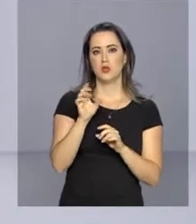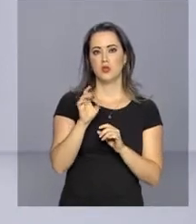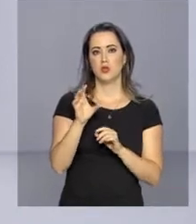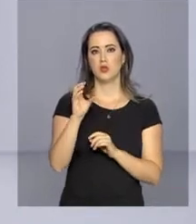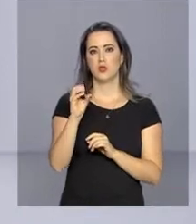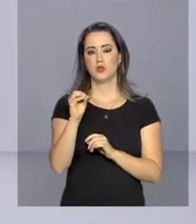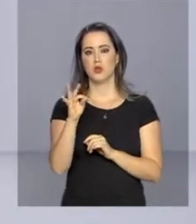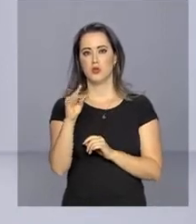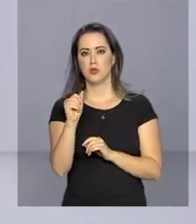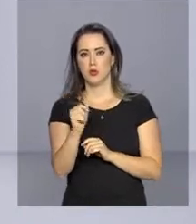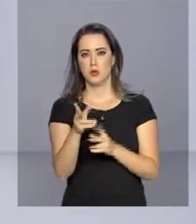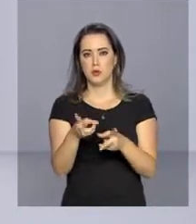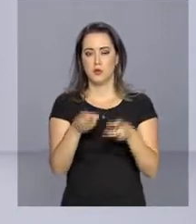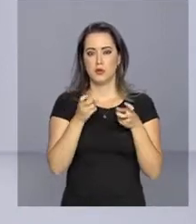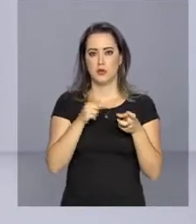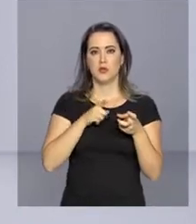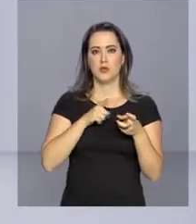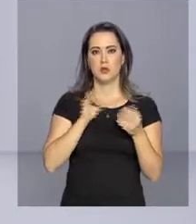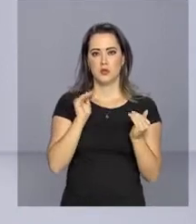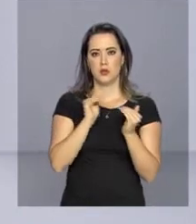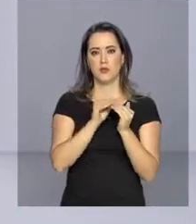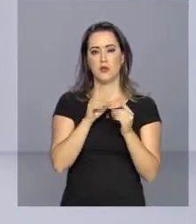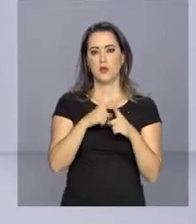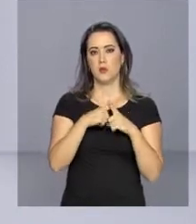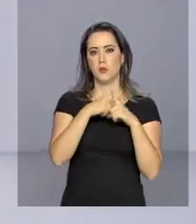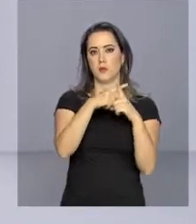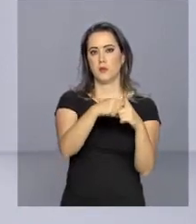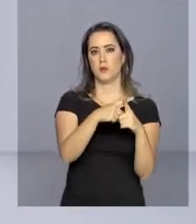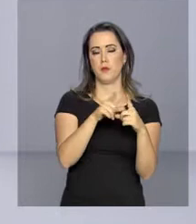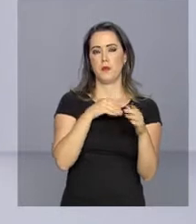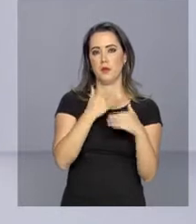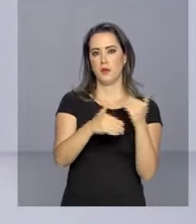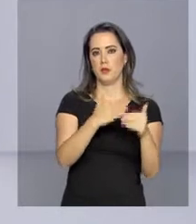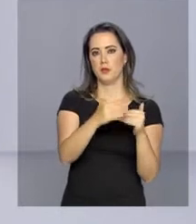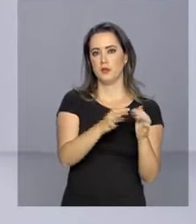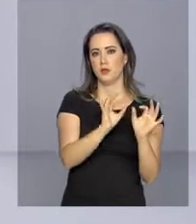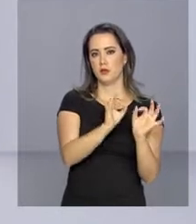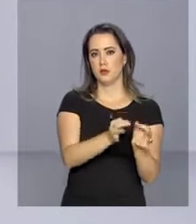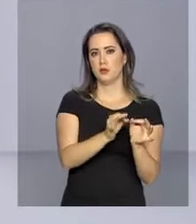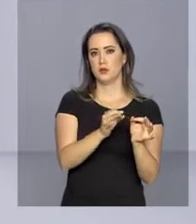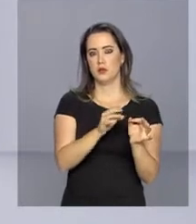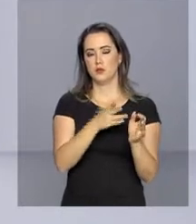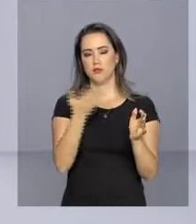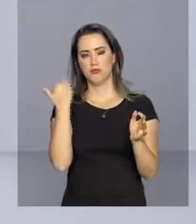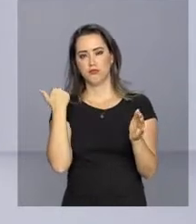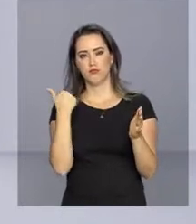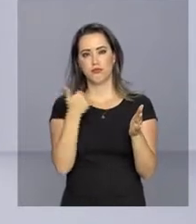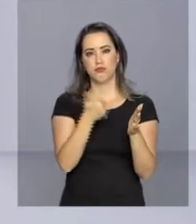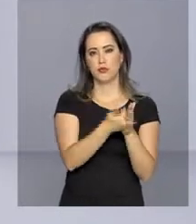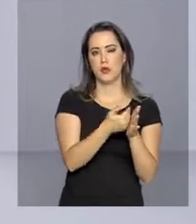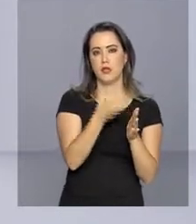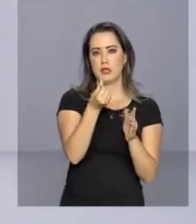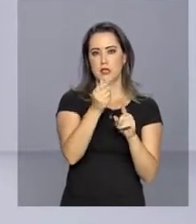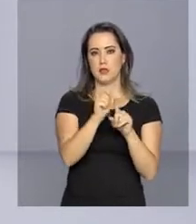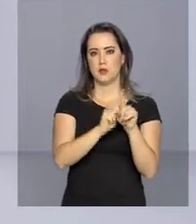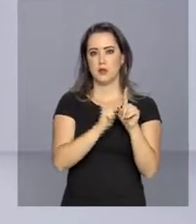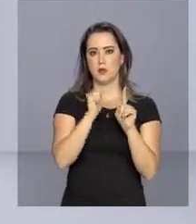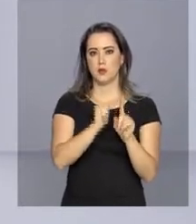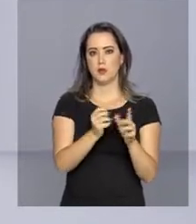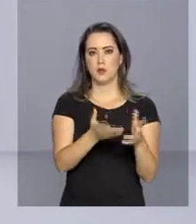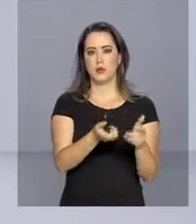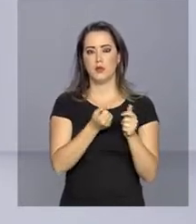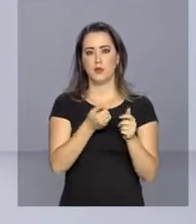cotas identificadas que estiverem com saldo positivo e com movimentação registrada nos últimos seis meses poderão